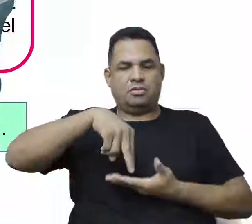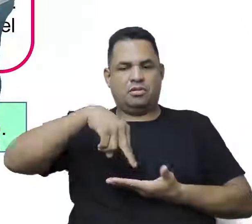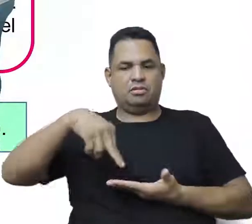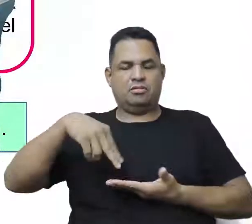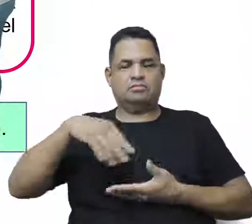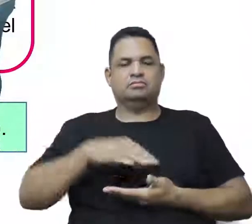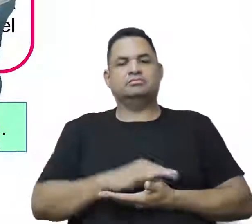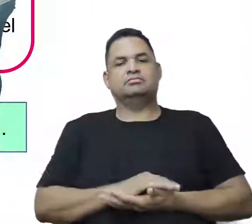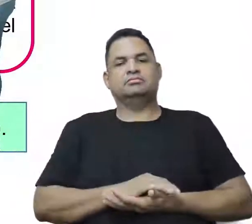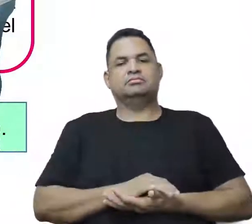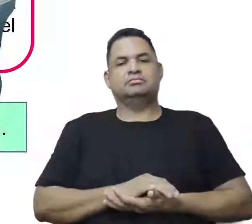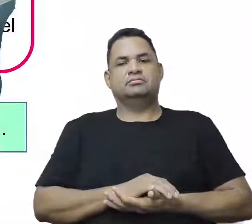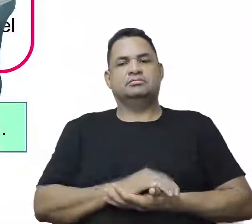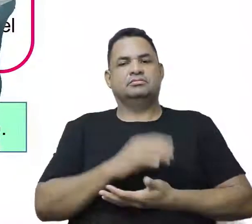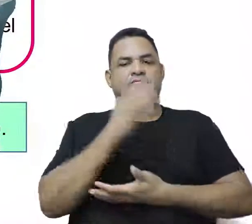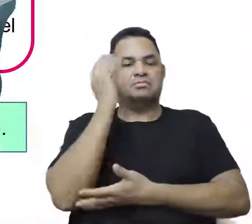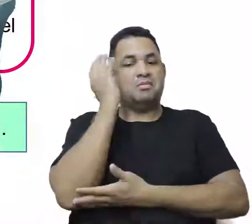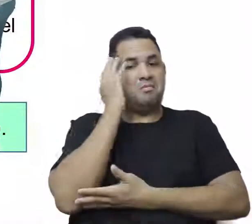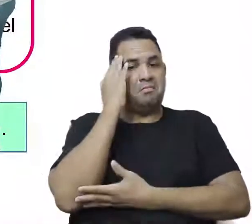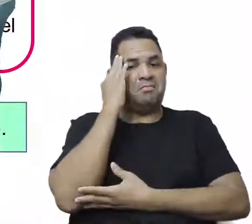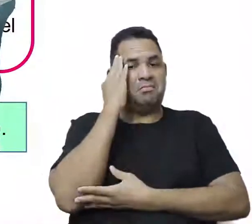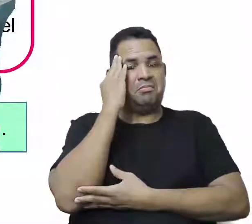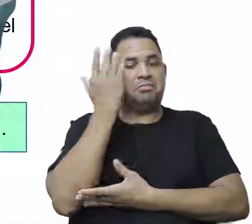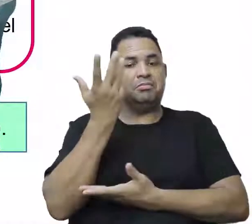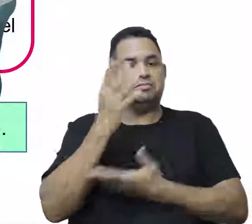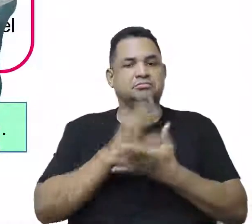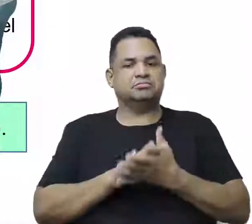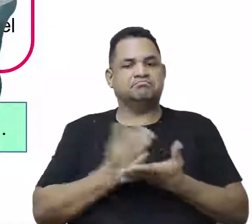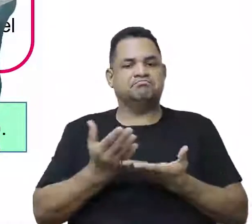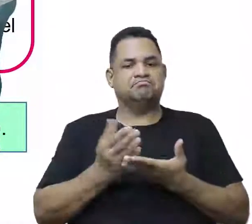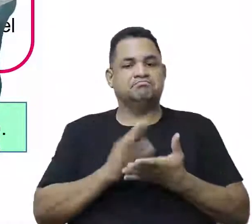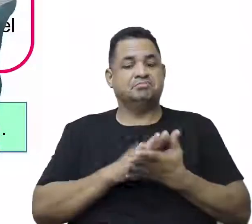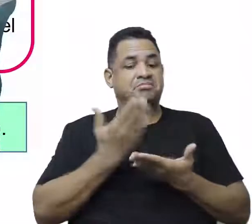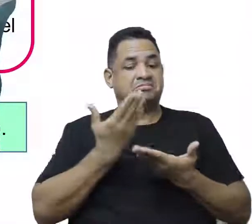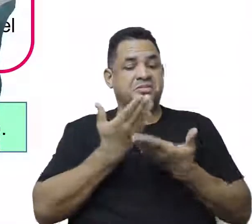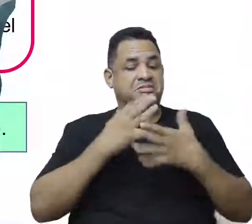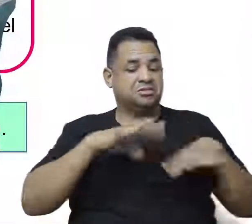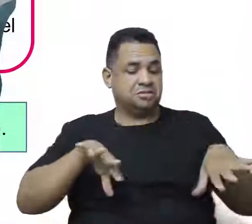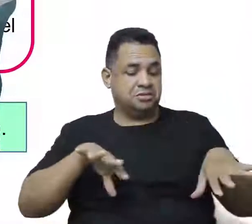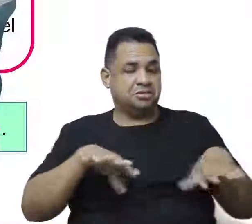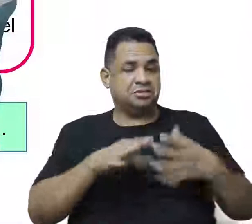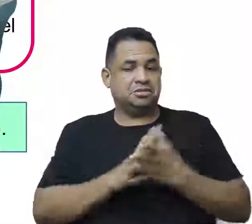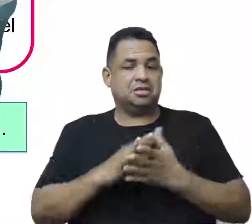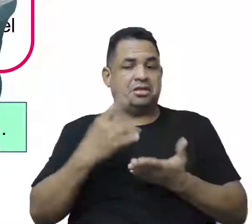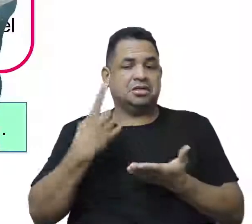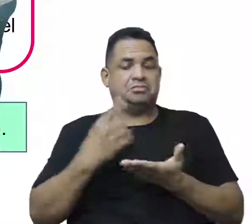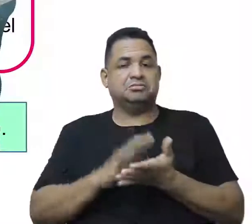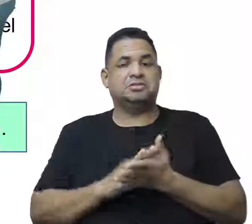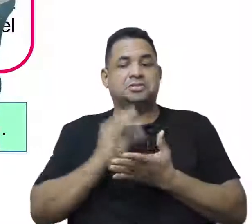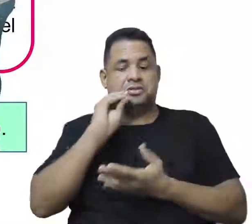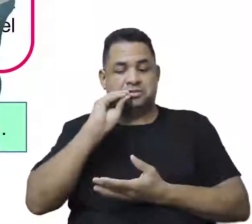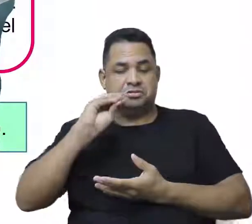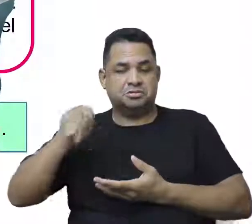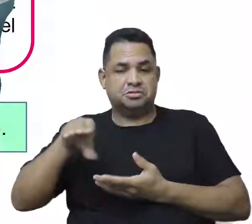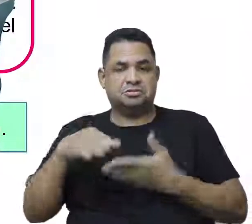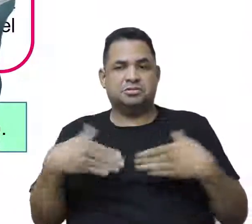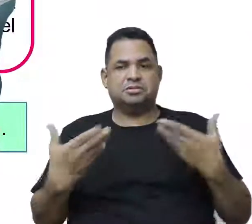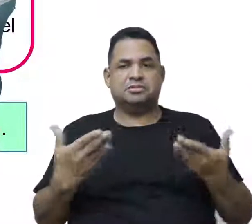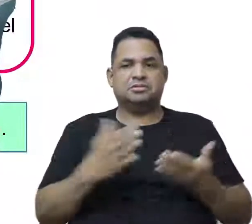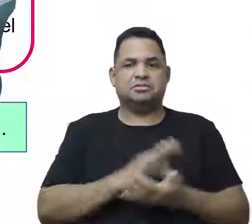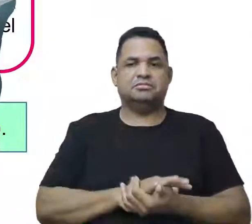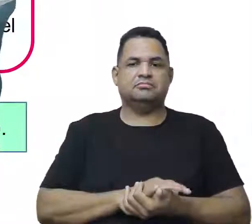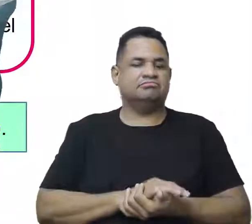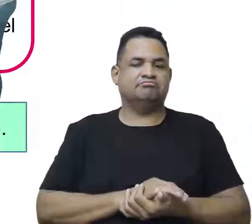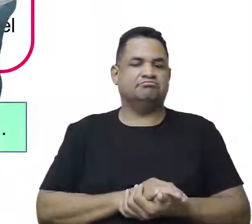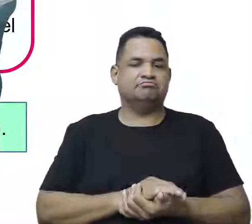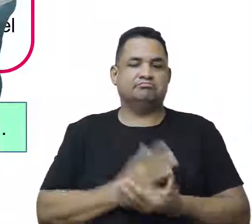é a postura aí de discordância e desprezo. E se tiver um pezinho aqui assim insistente, hein, prof? Exato. Não está concordando com